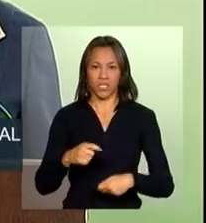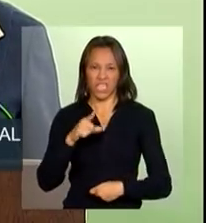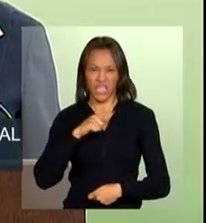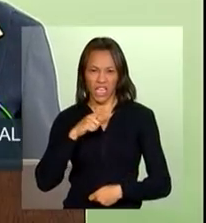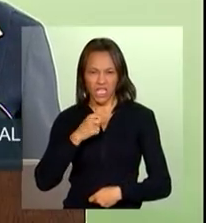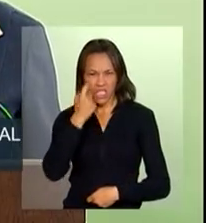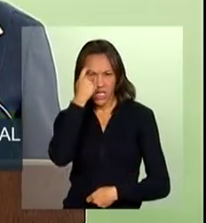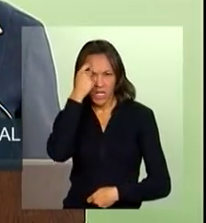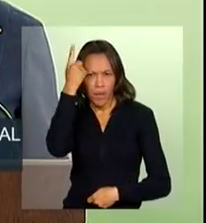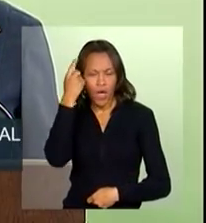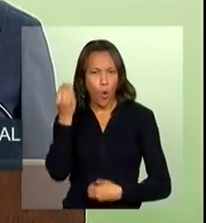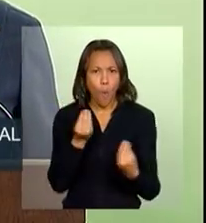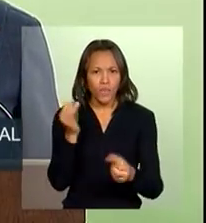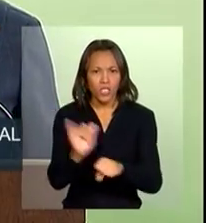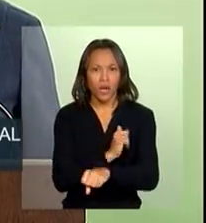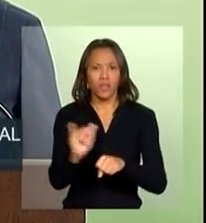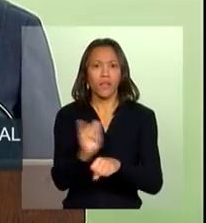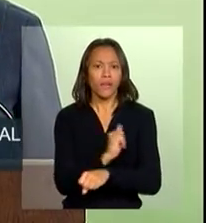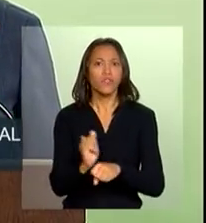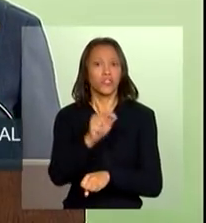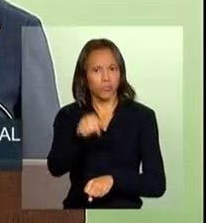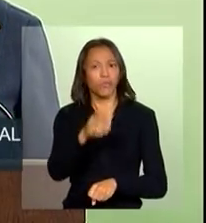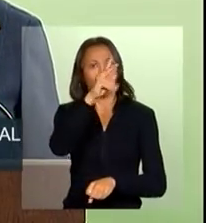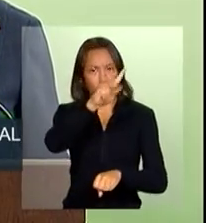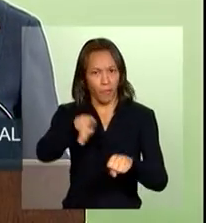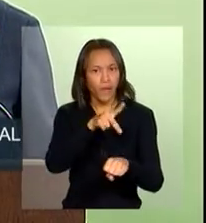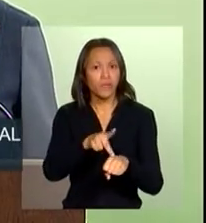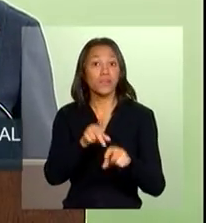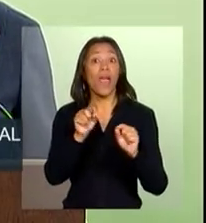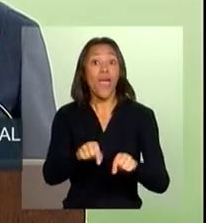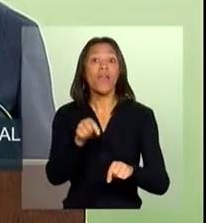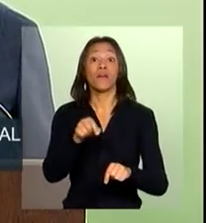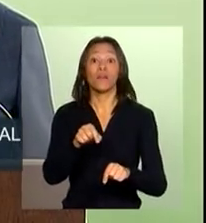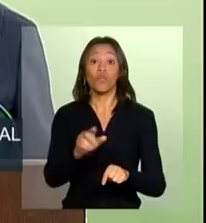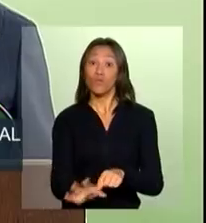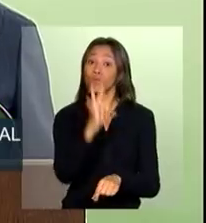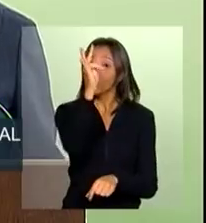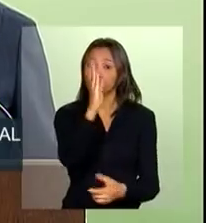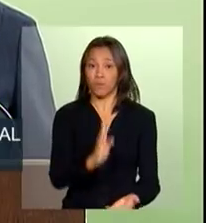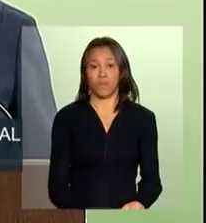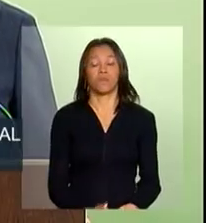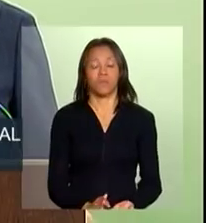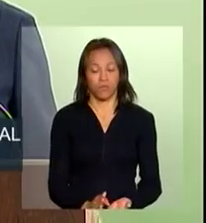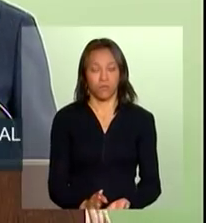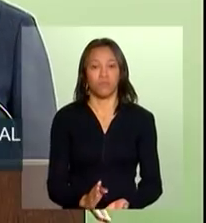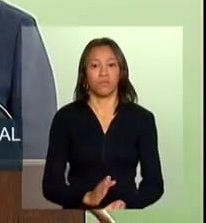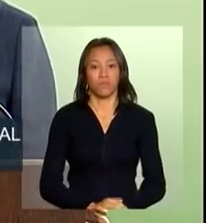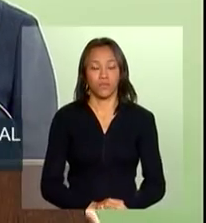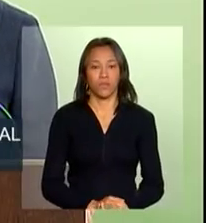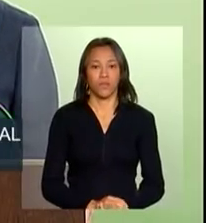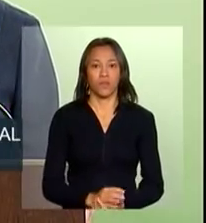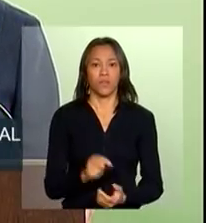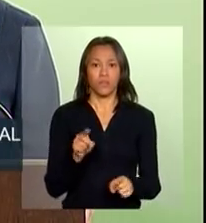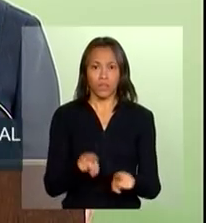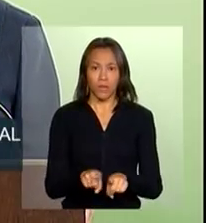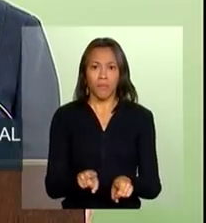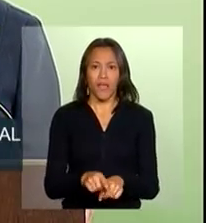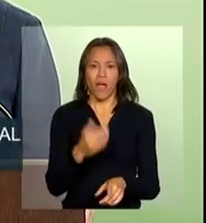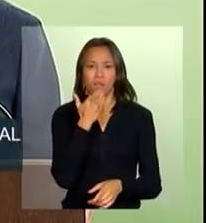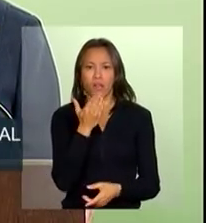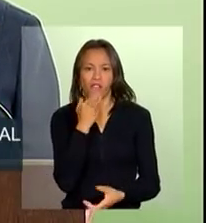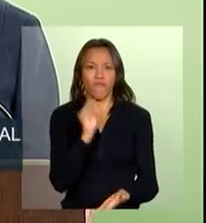estratégica pro nosso país. Tá em jogo o futuro do Brasil. A insuficiência de